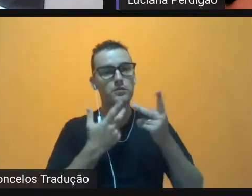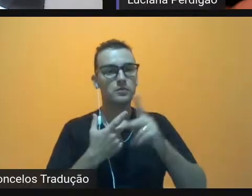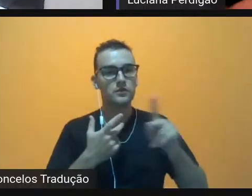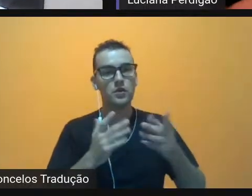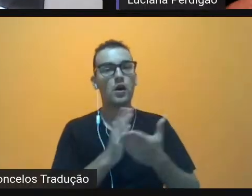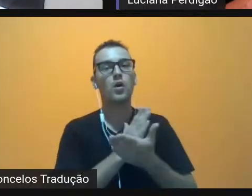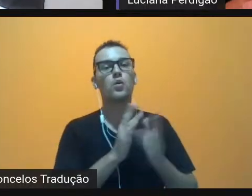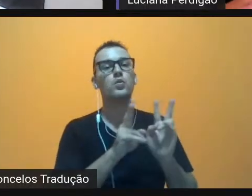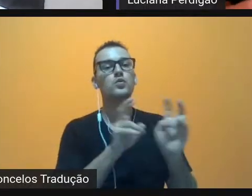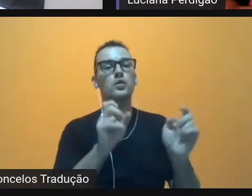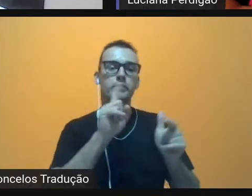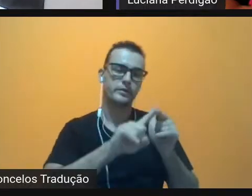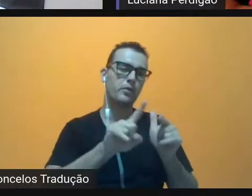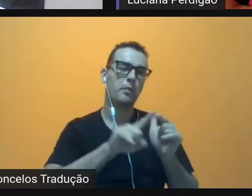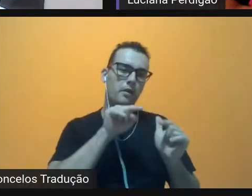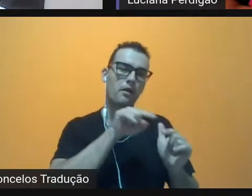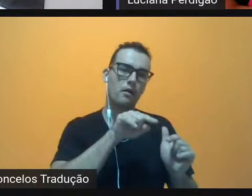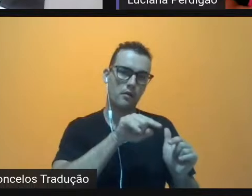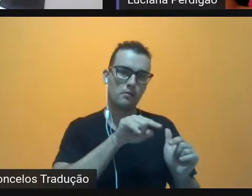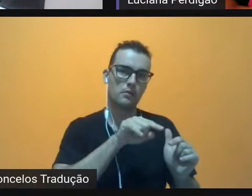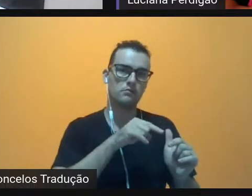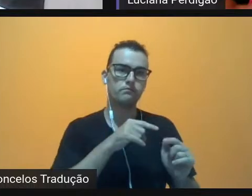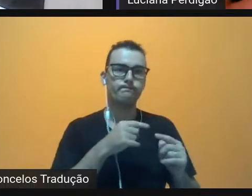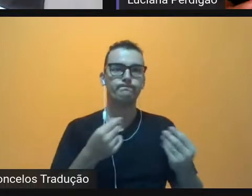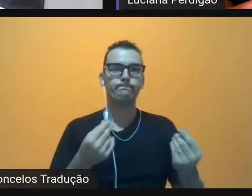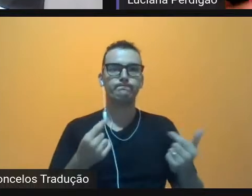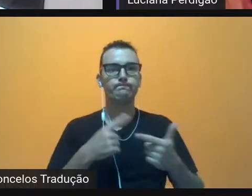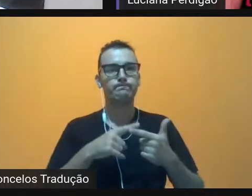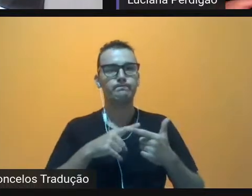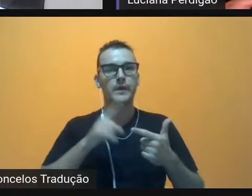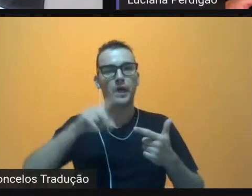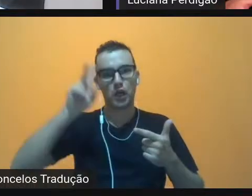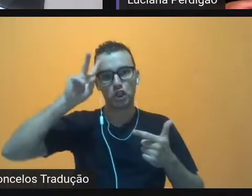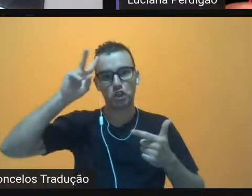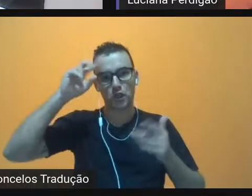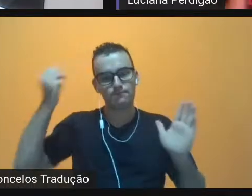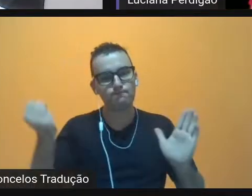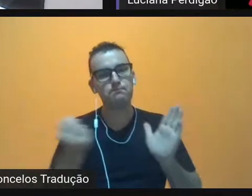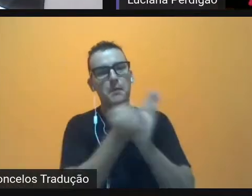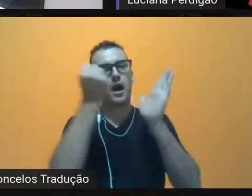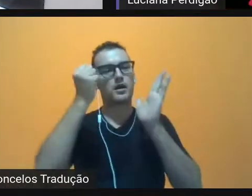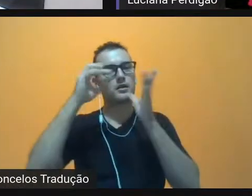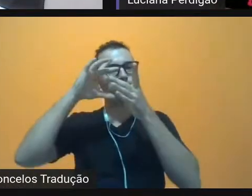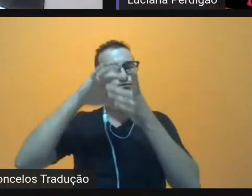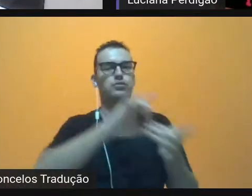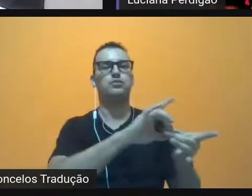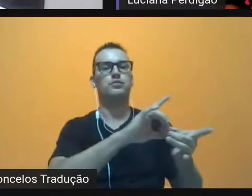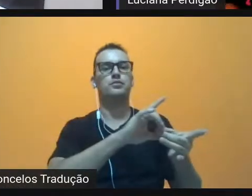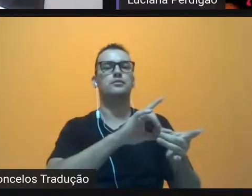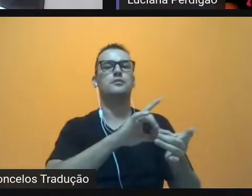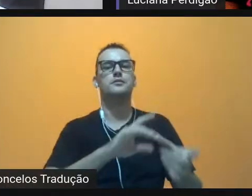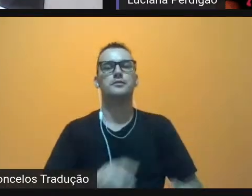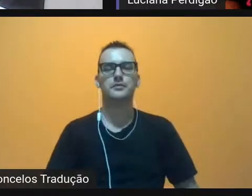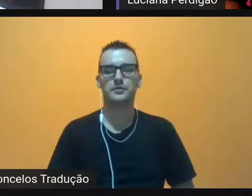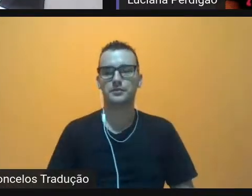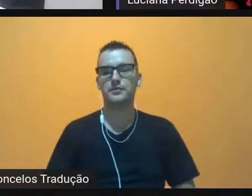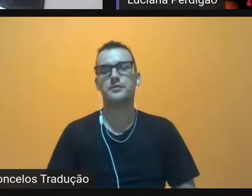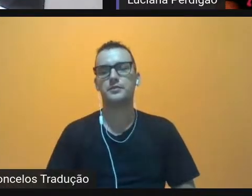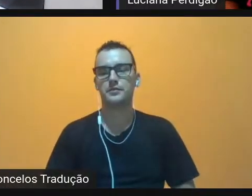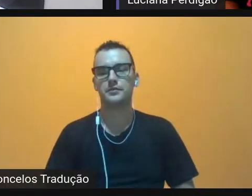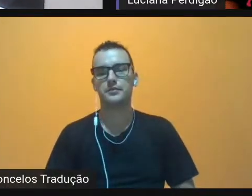sobre aquela situação. Eu acho que aquilo dali foi um contexto histórico muito importante para ser registrado, né,